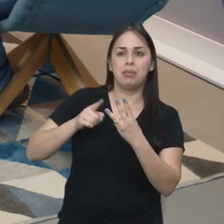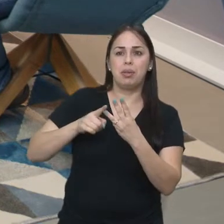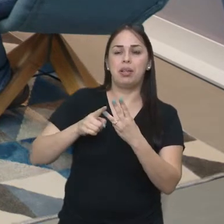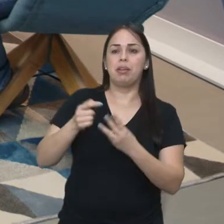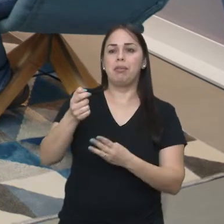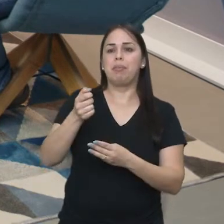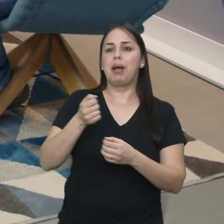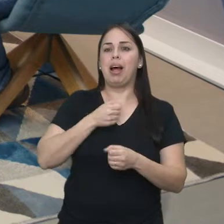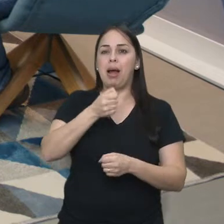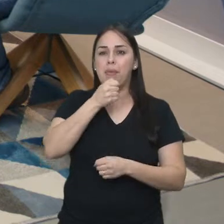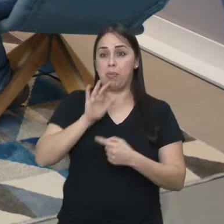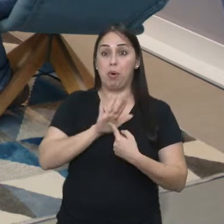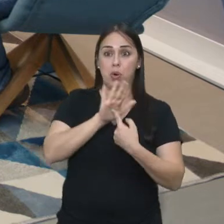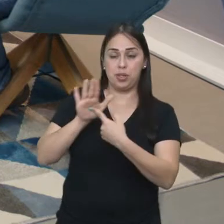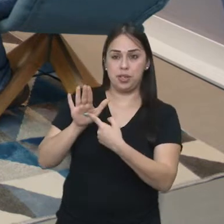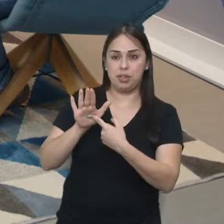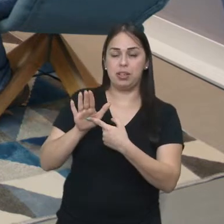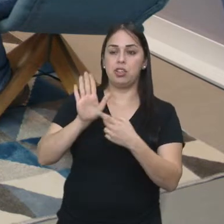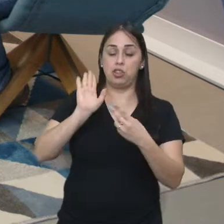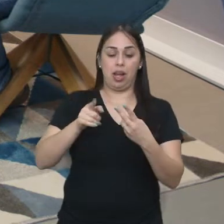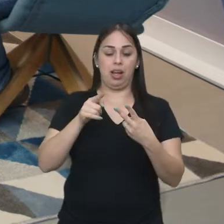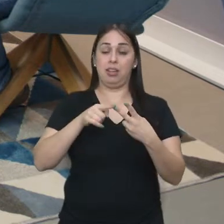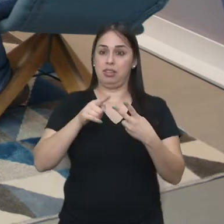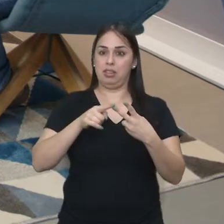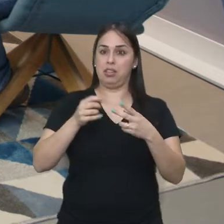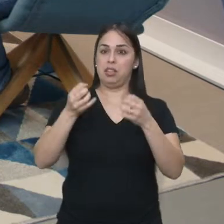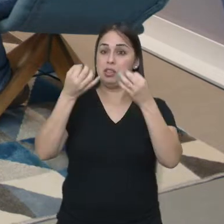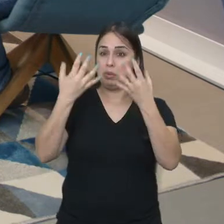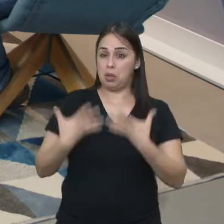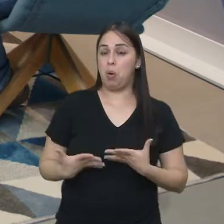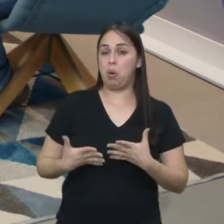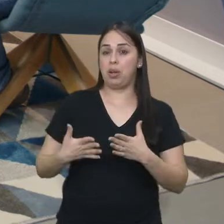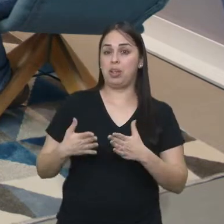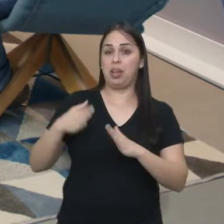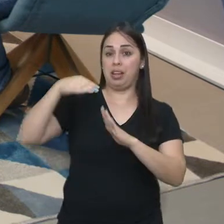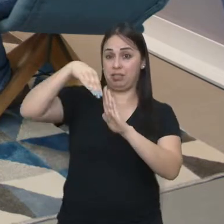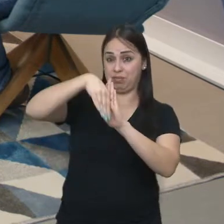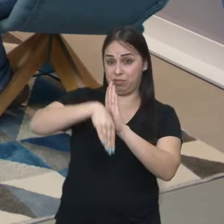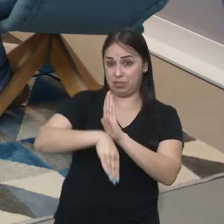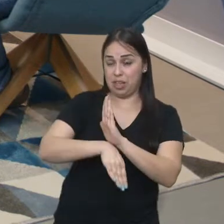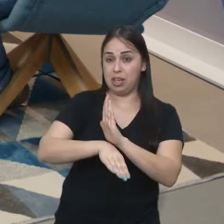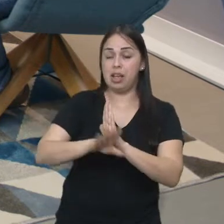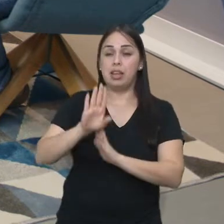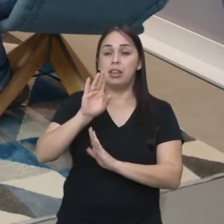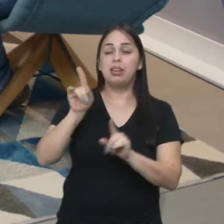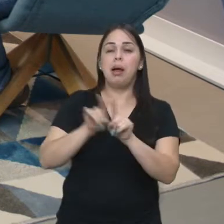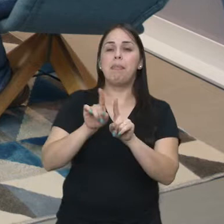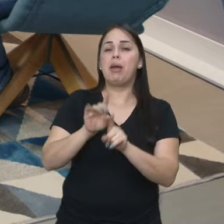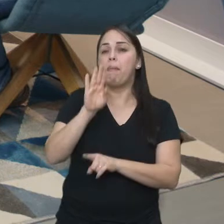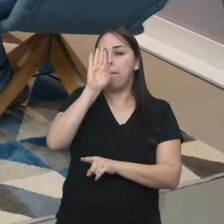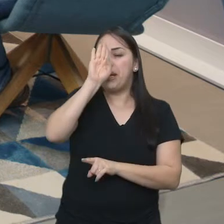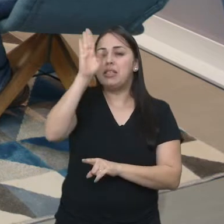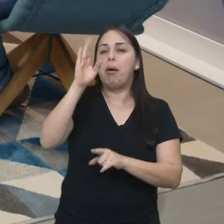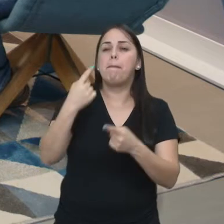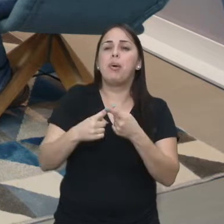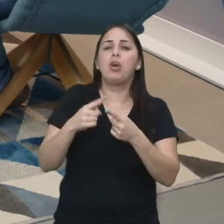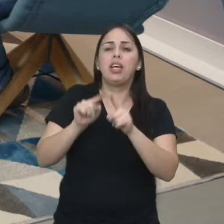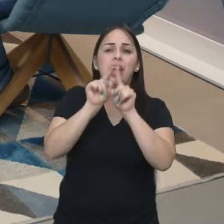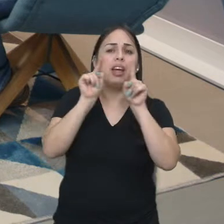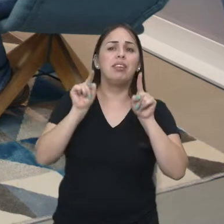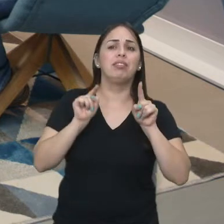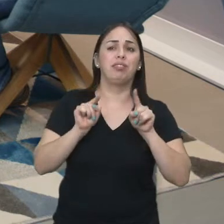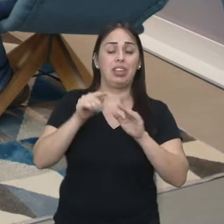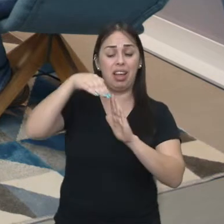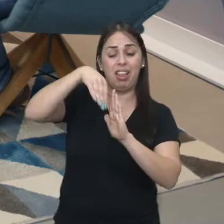uma reportagem. A gente terminou o segundo falando sobre queda da vacinação, quais seriam os principais pontos que